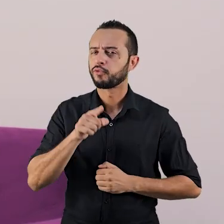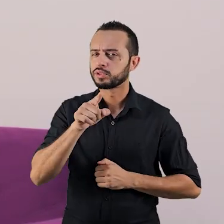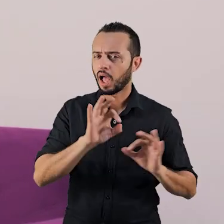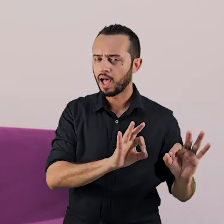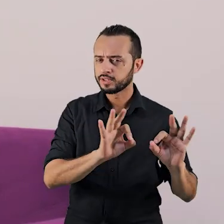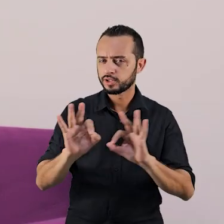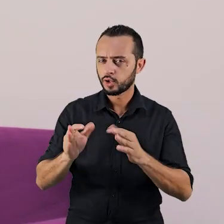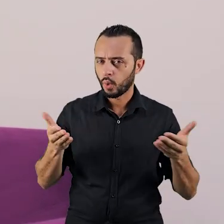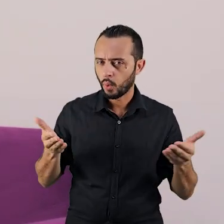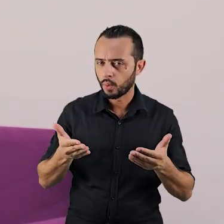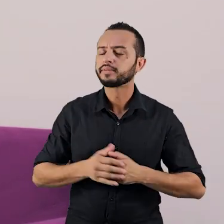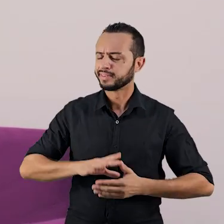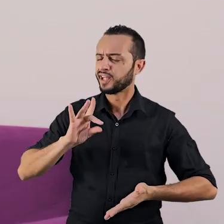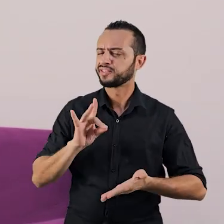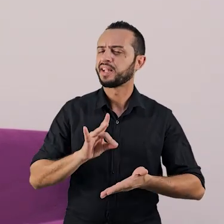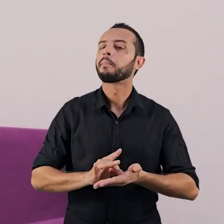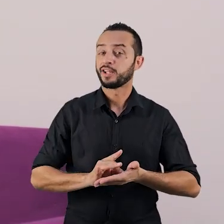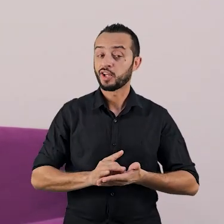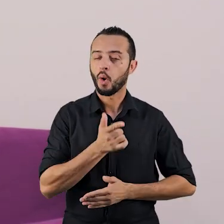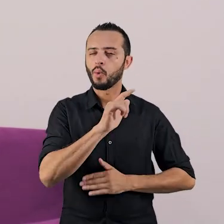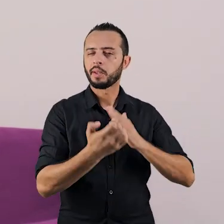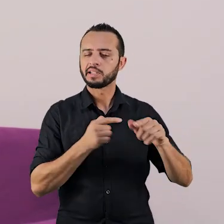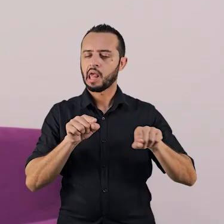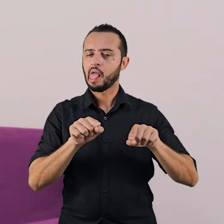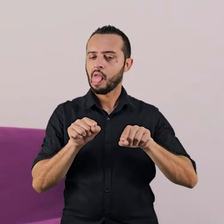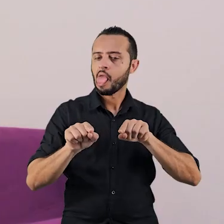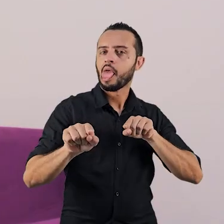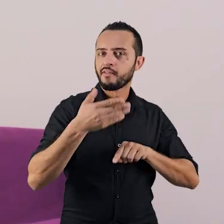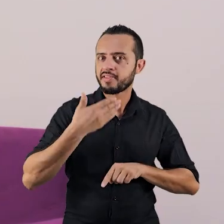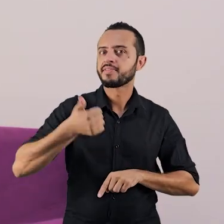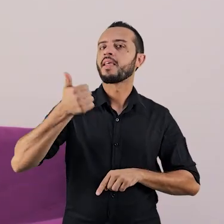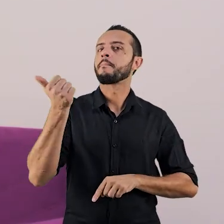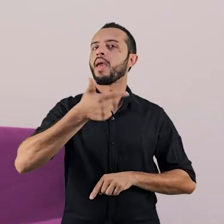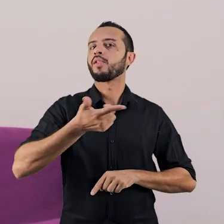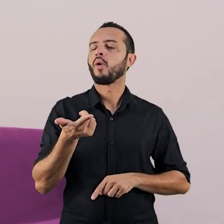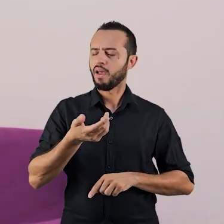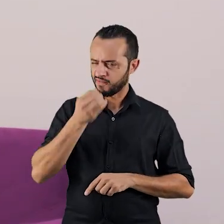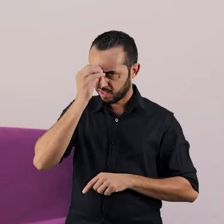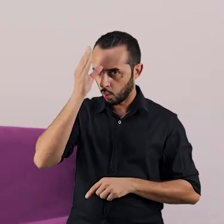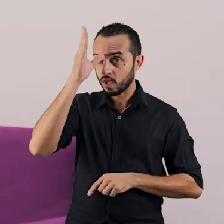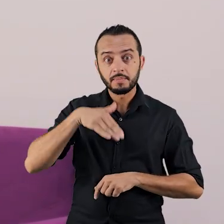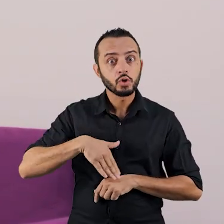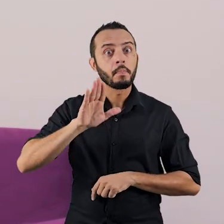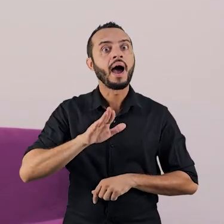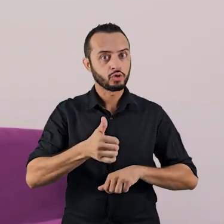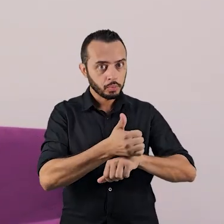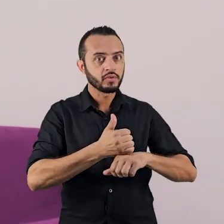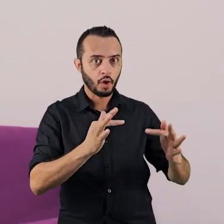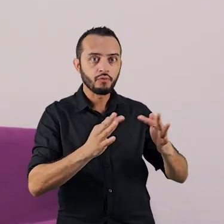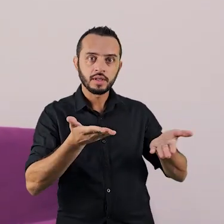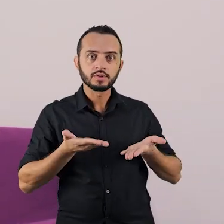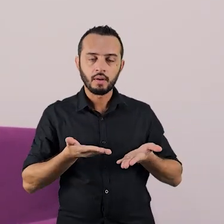acompanhar essa palestra aqui certamente vai estar na frente da concorrência e, eventualmente, vai saber mais que muitos físicos. É o que eu